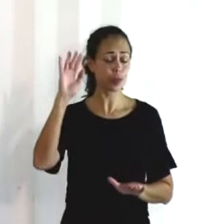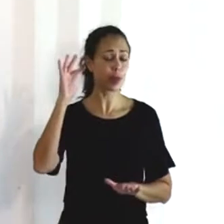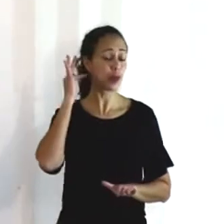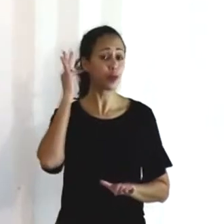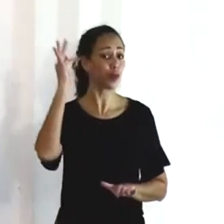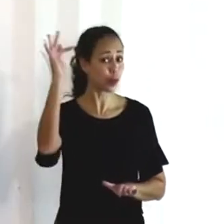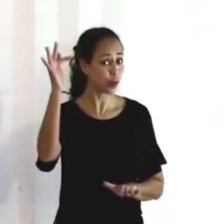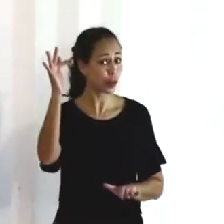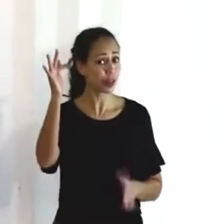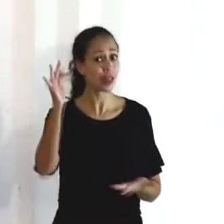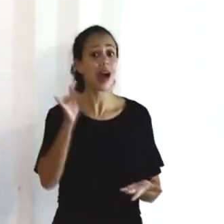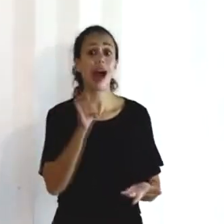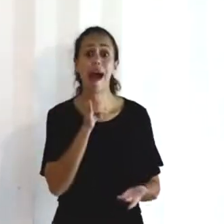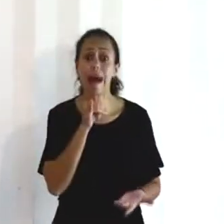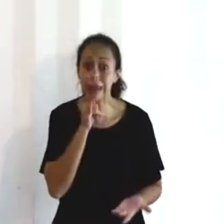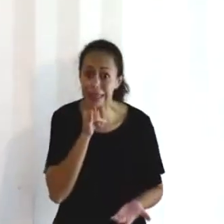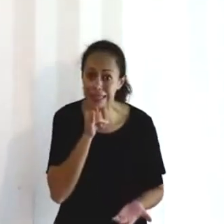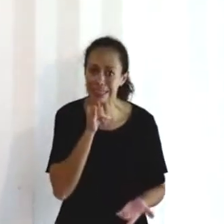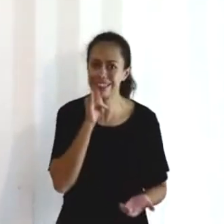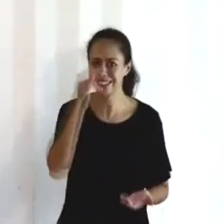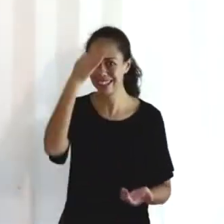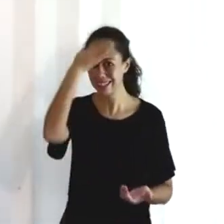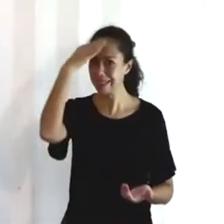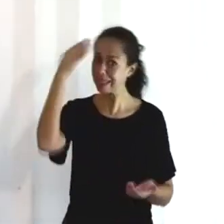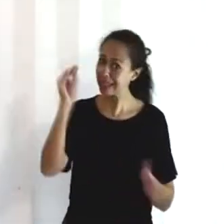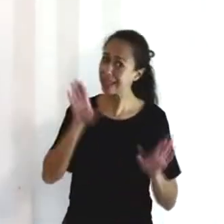crianças devem perdoar, né?